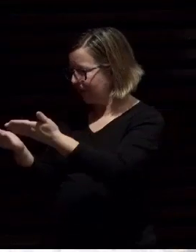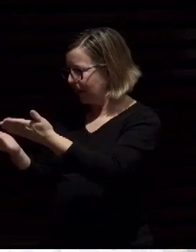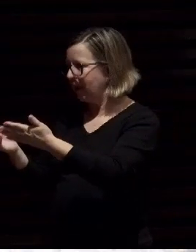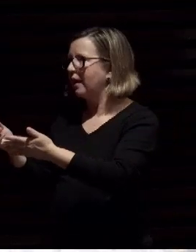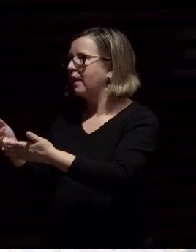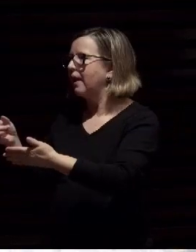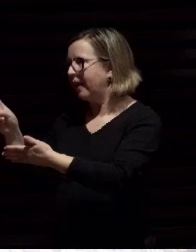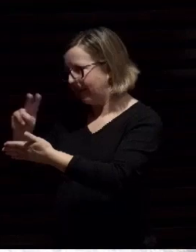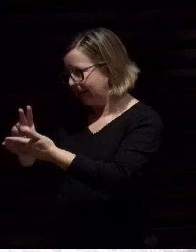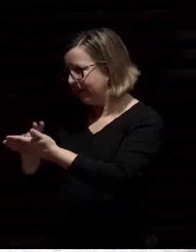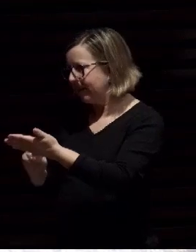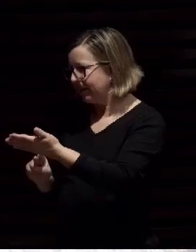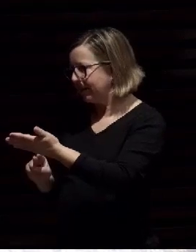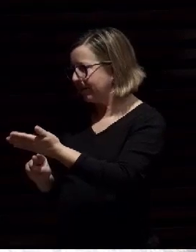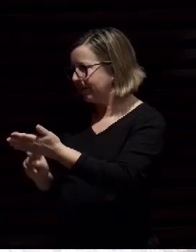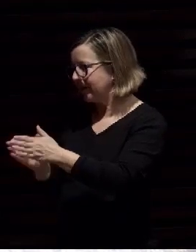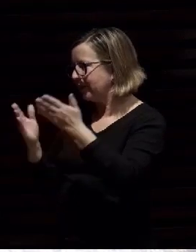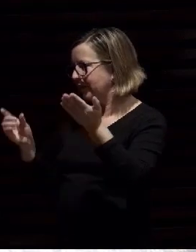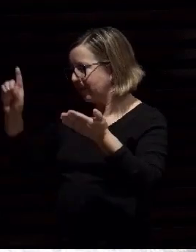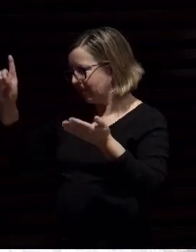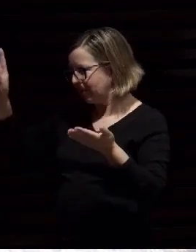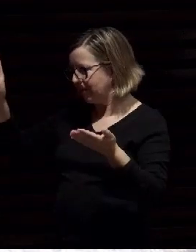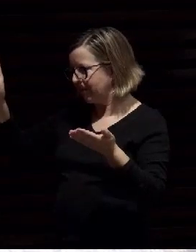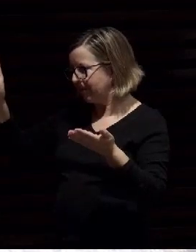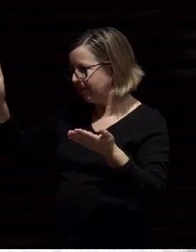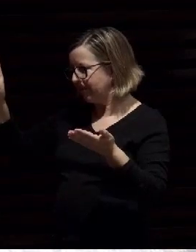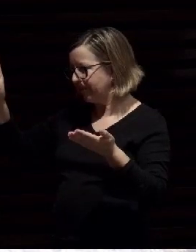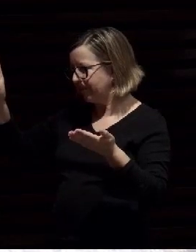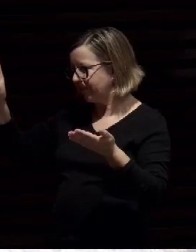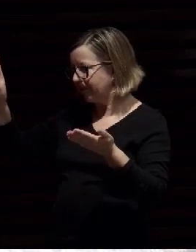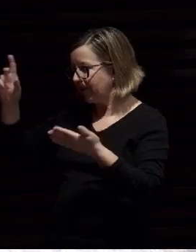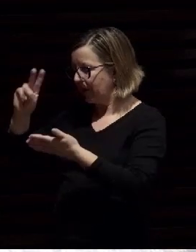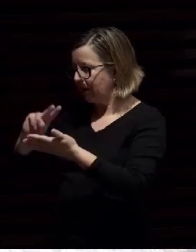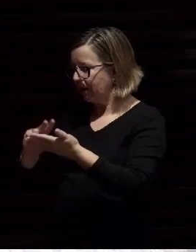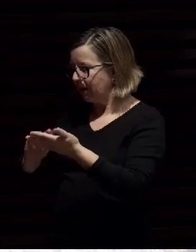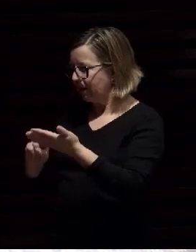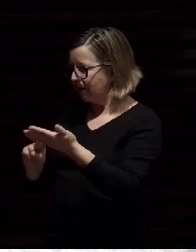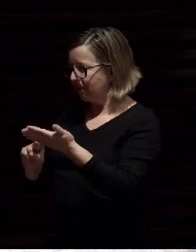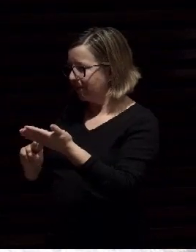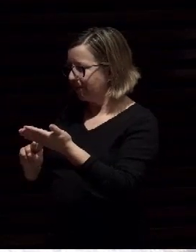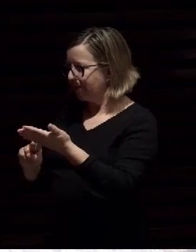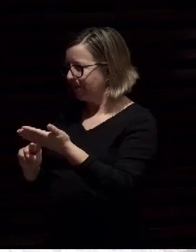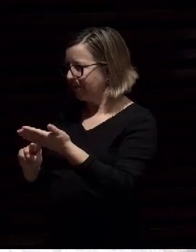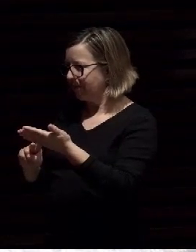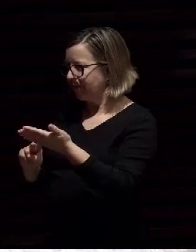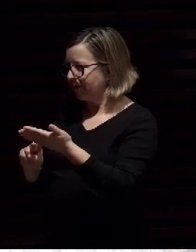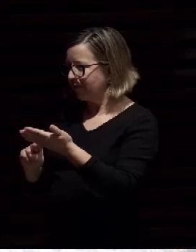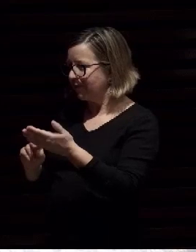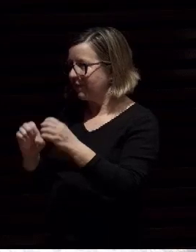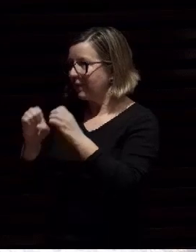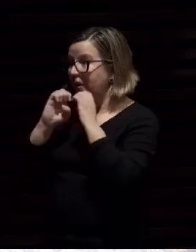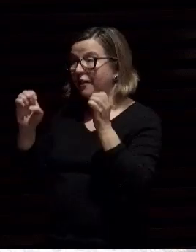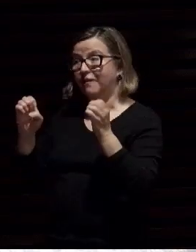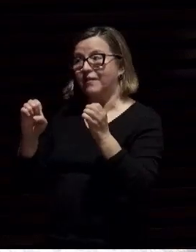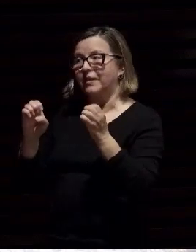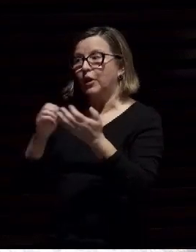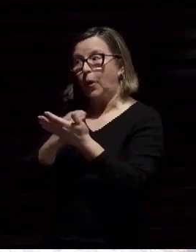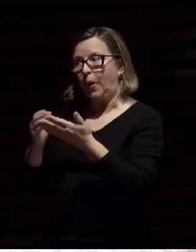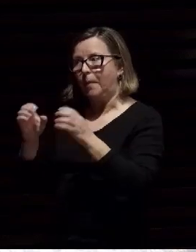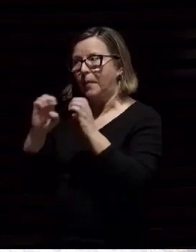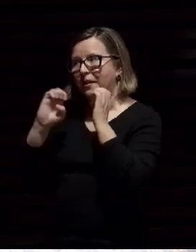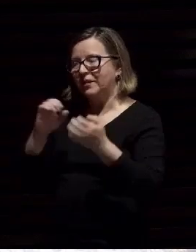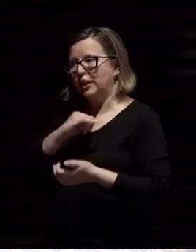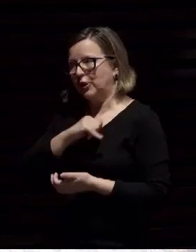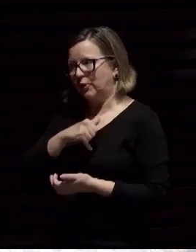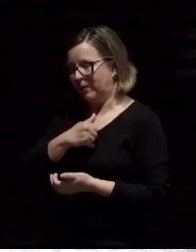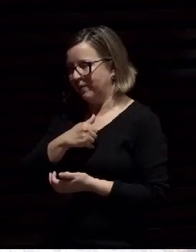leia a Bíblia. E leia o Evangelho de João. Comece pelo Evangelho de João.